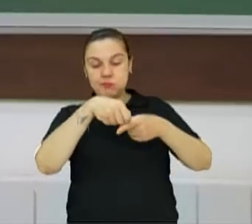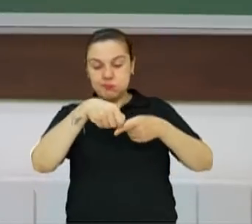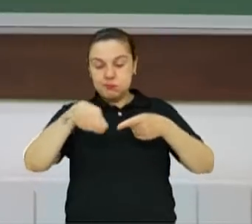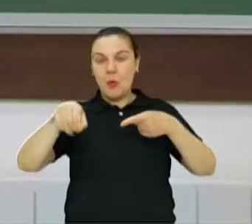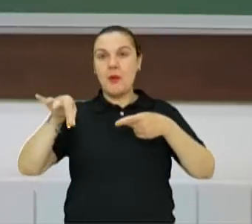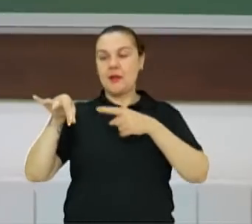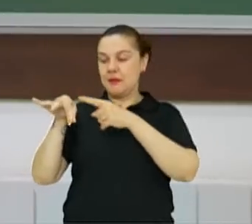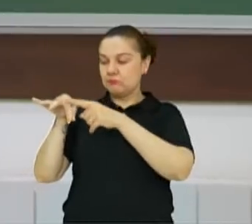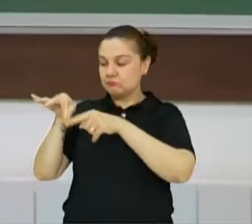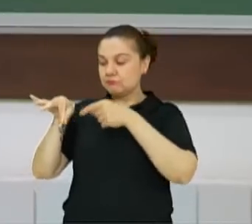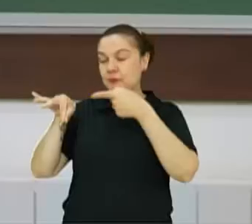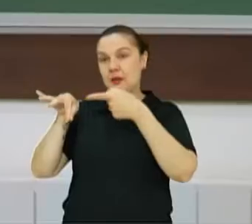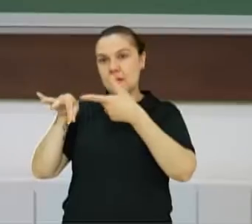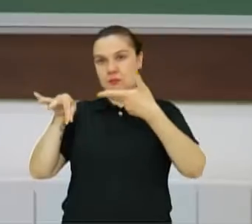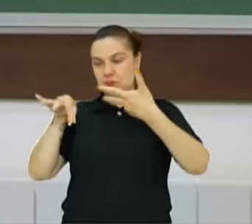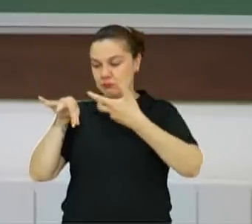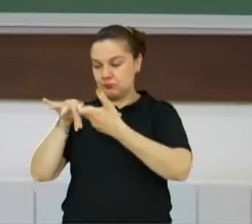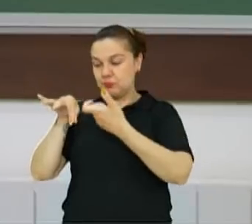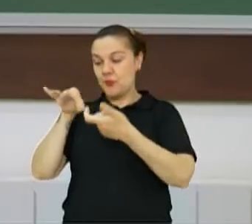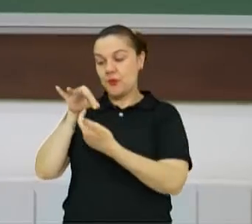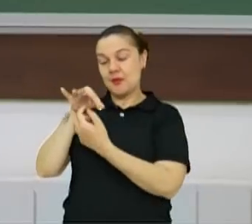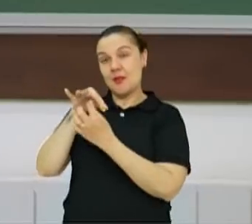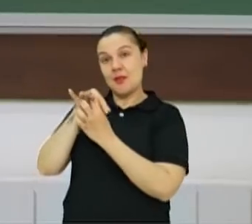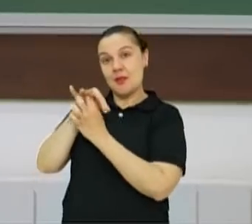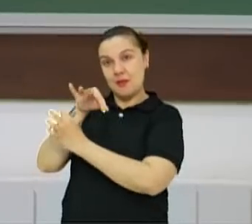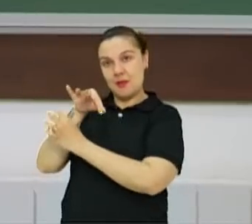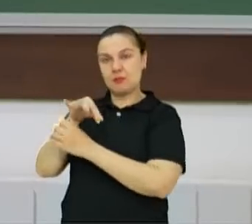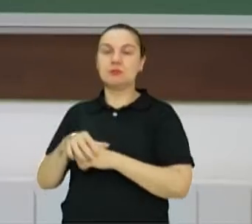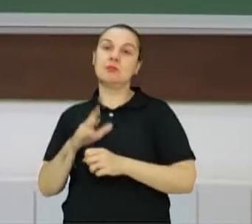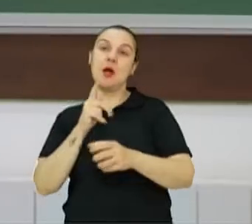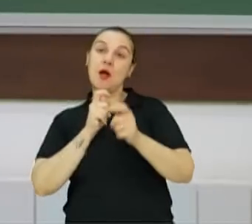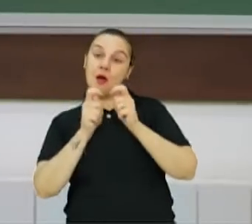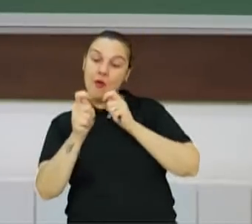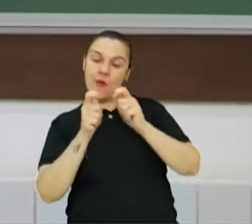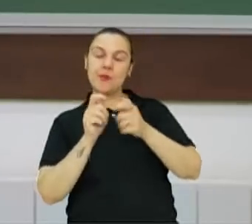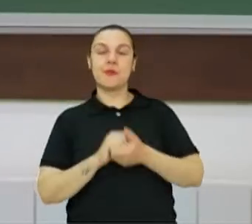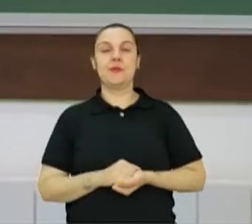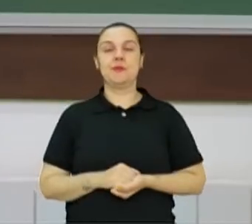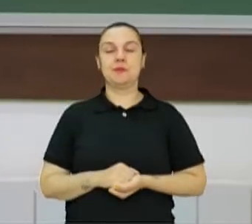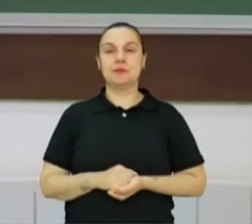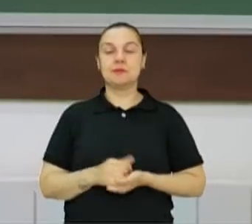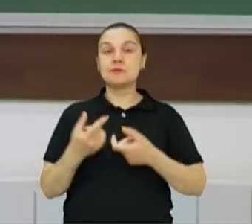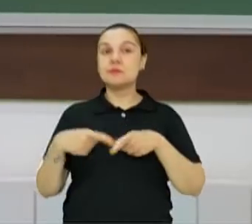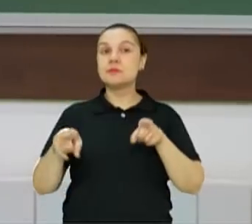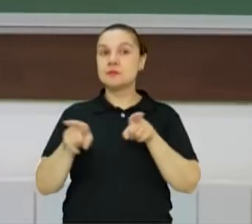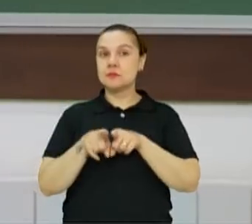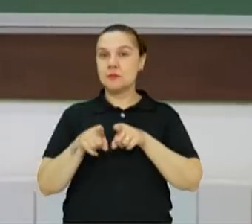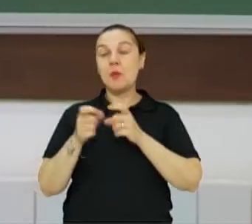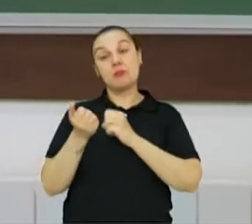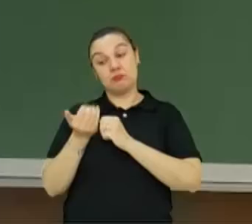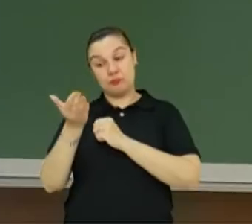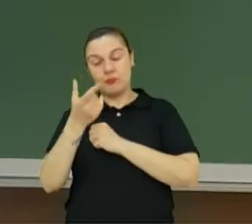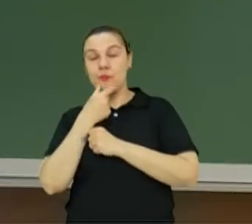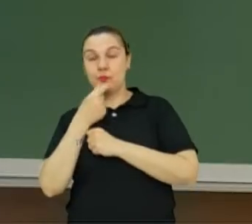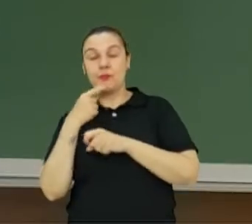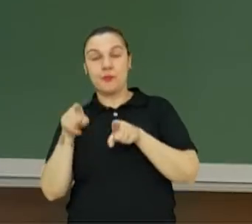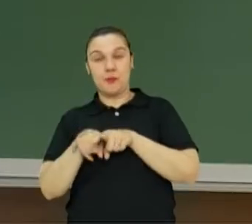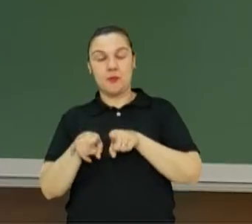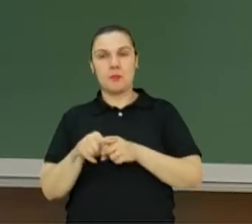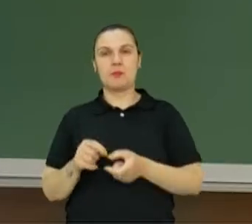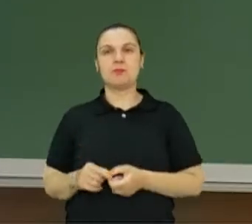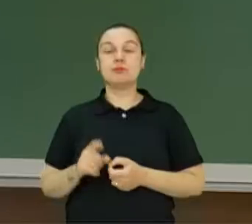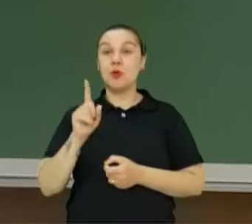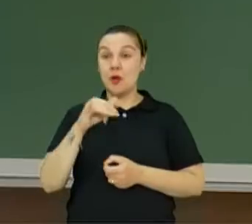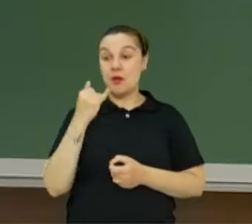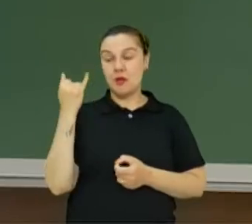vai aplicar na vagina também, né, para ajudar a controlar esse fungo aqui. E também pode ser transmitido para o homem, tá? Então é